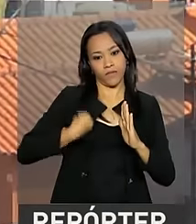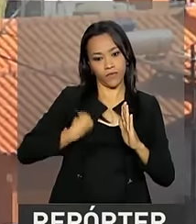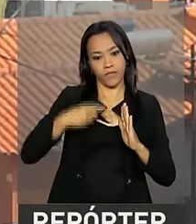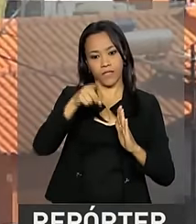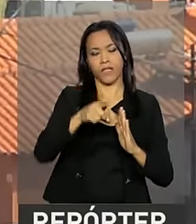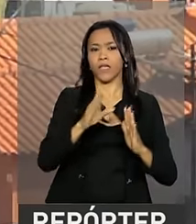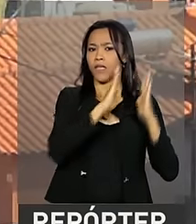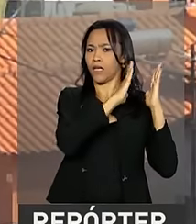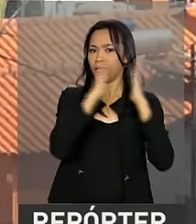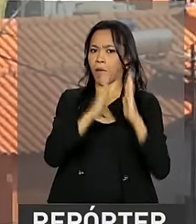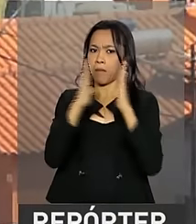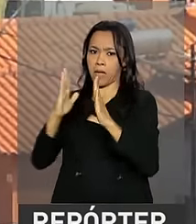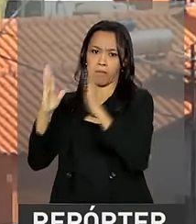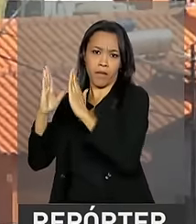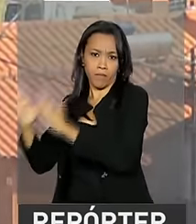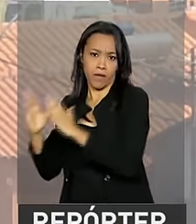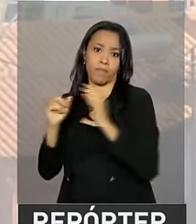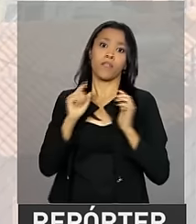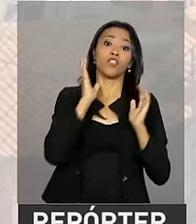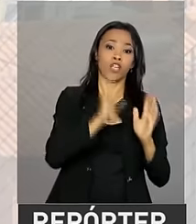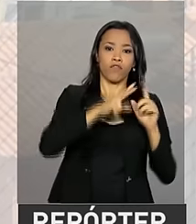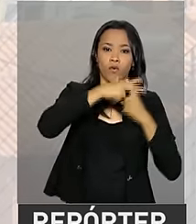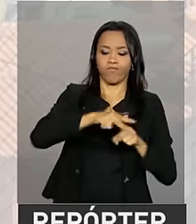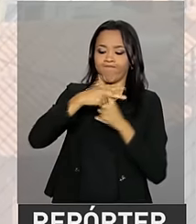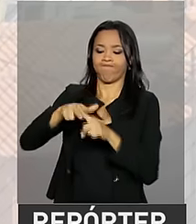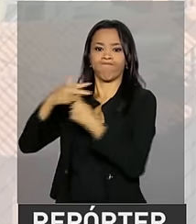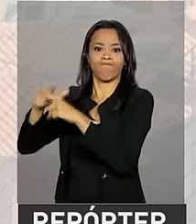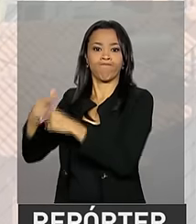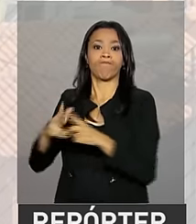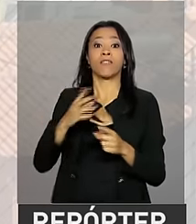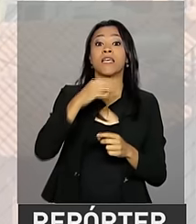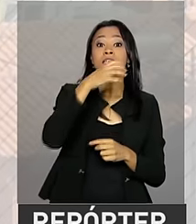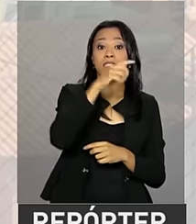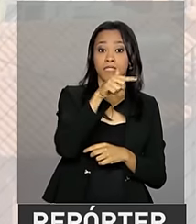faixas de renda para acessar o Minha Casa Minha Vida foram reajustadas em